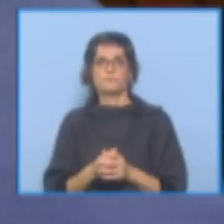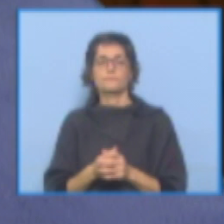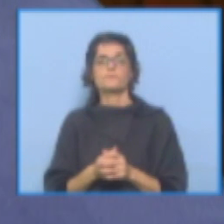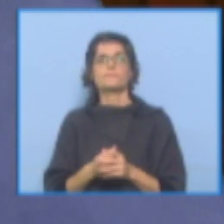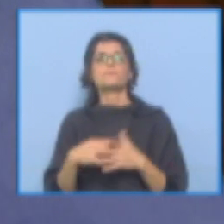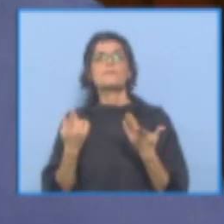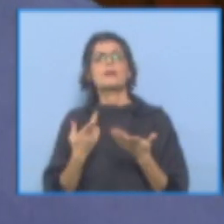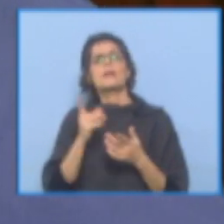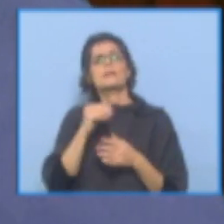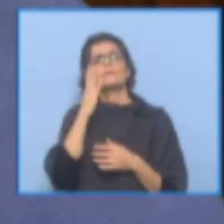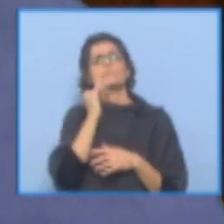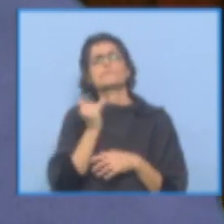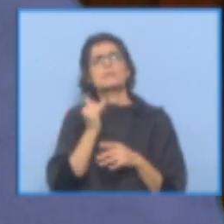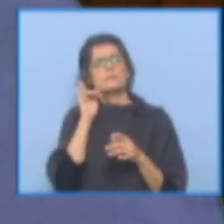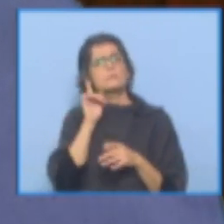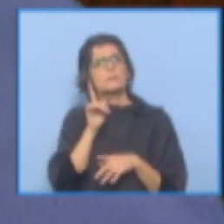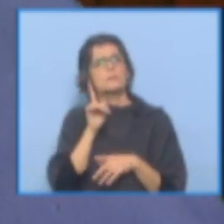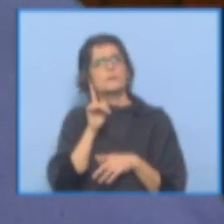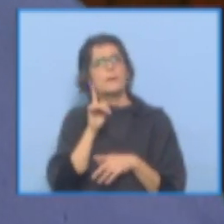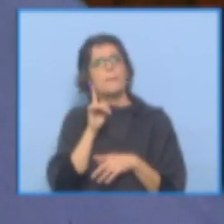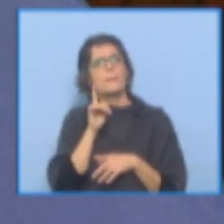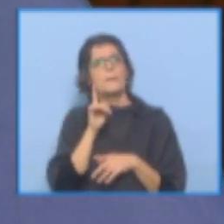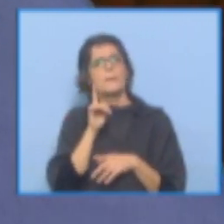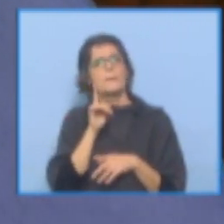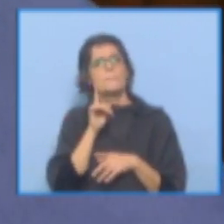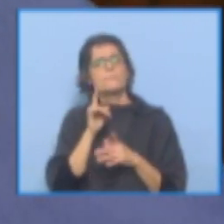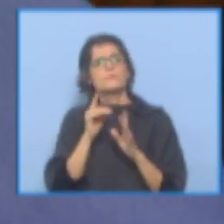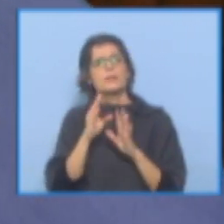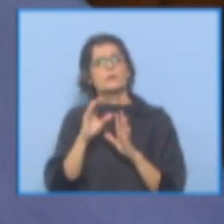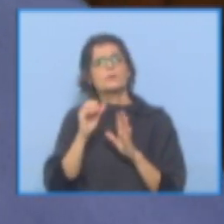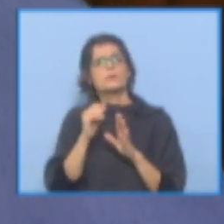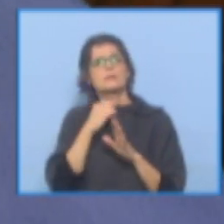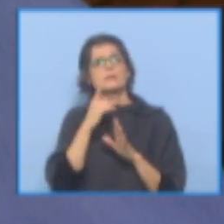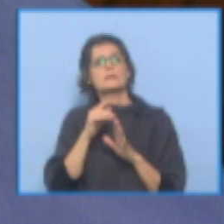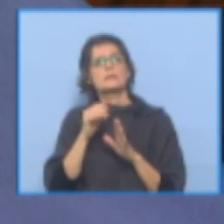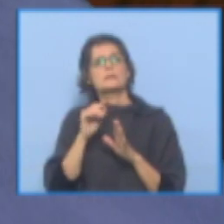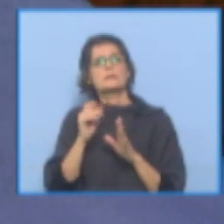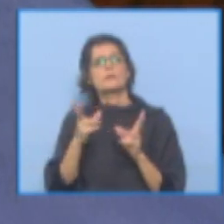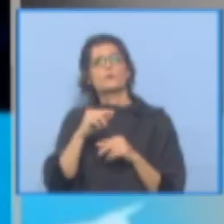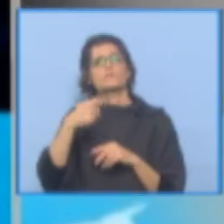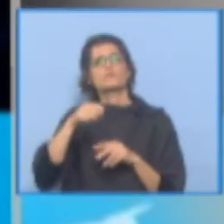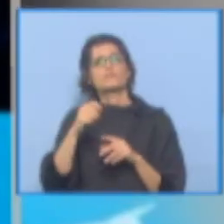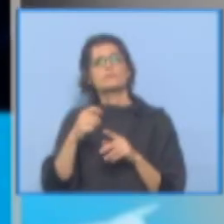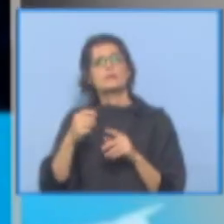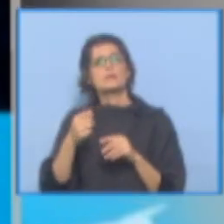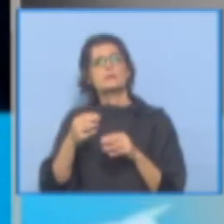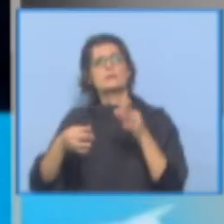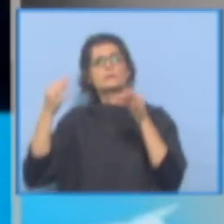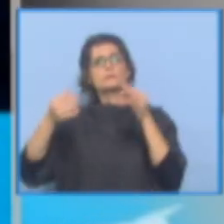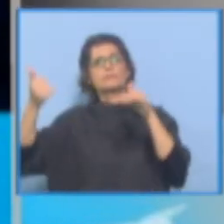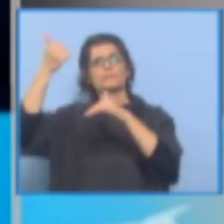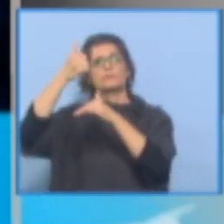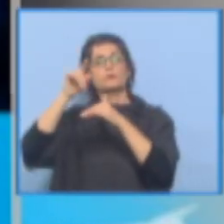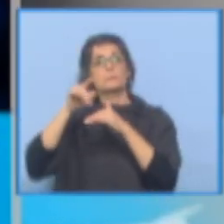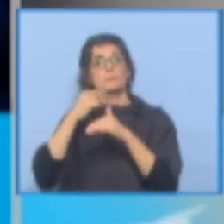me pareceu muito importante aquilo que disse Joaquim Pissarra, que é o novo presidente do Supremo Tribunal, e que colocou o dedo na